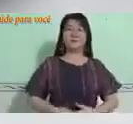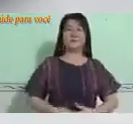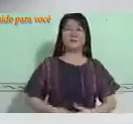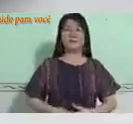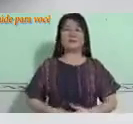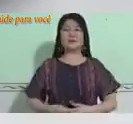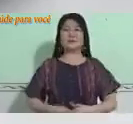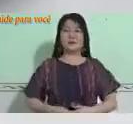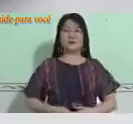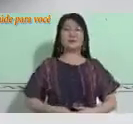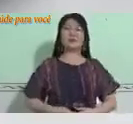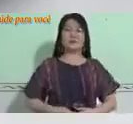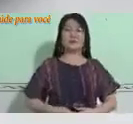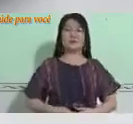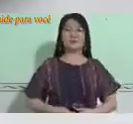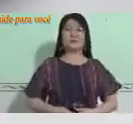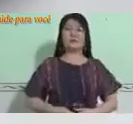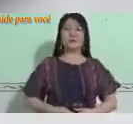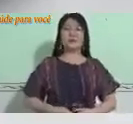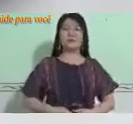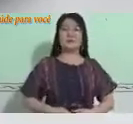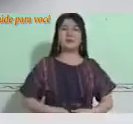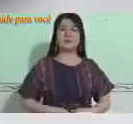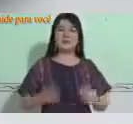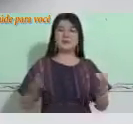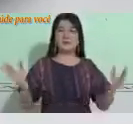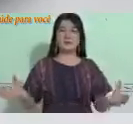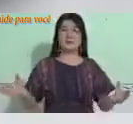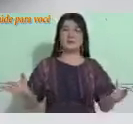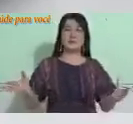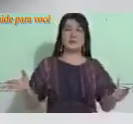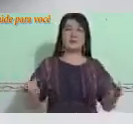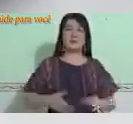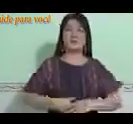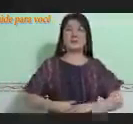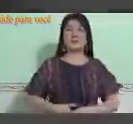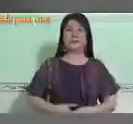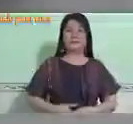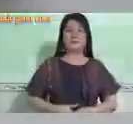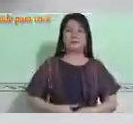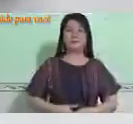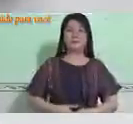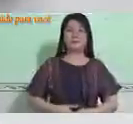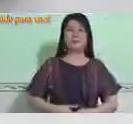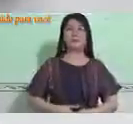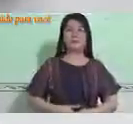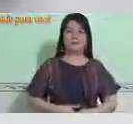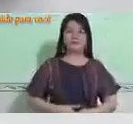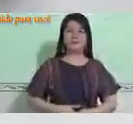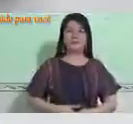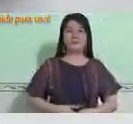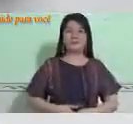Além disso, vírgula, é recomendado que o bebê não tenha contato com outras crianças para evitar a transmissão do vírus para